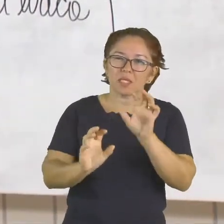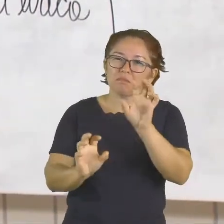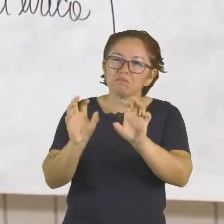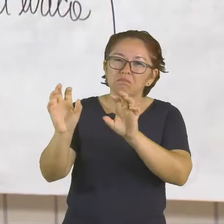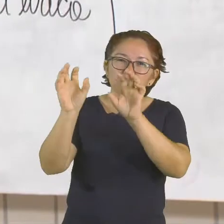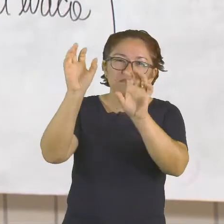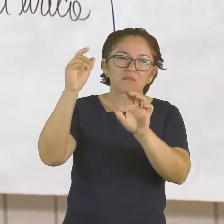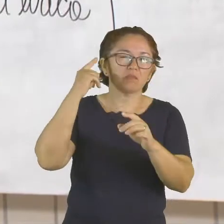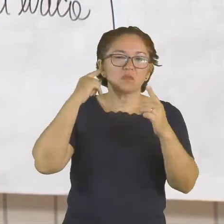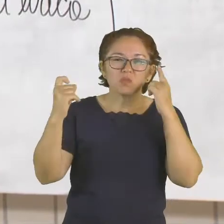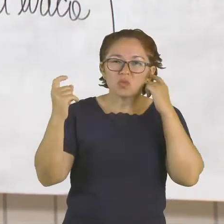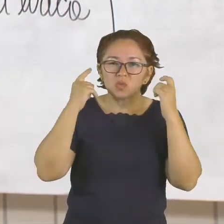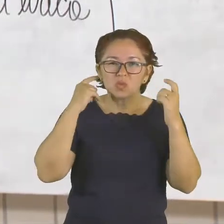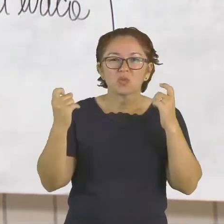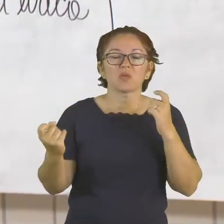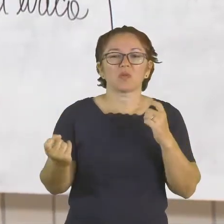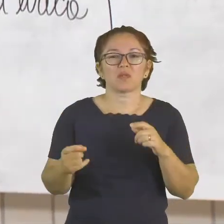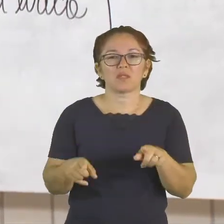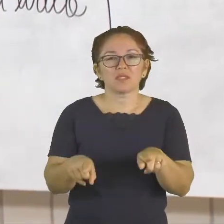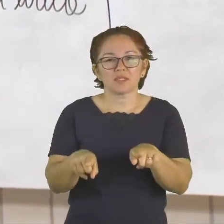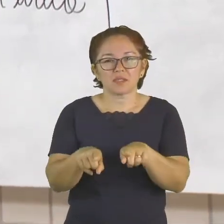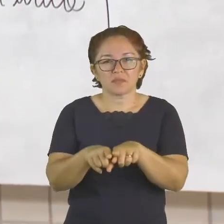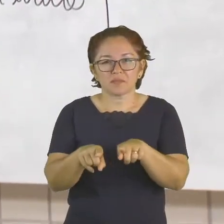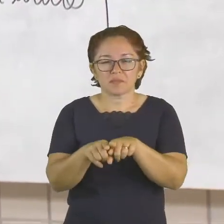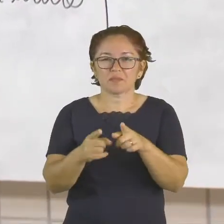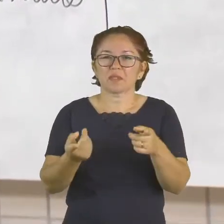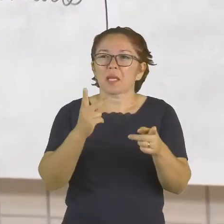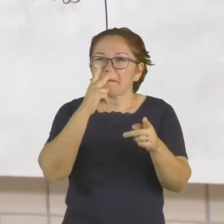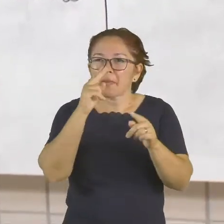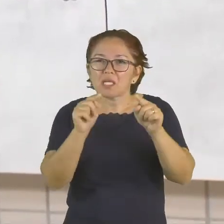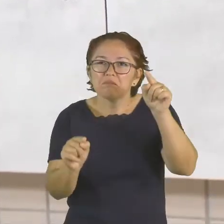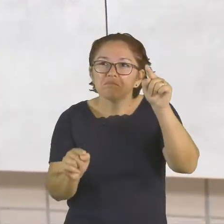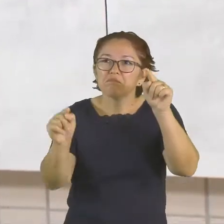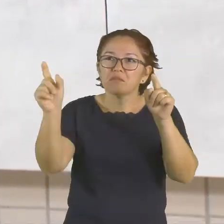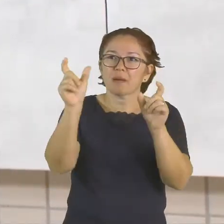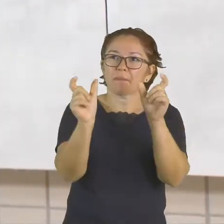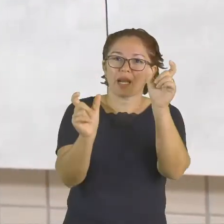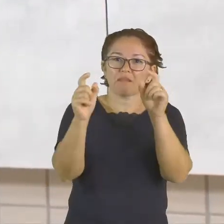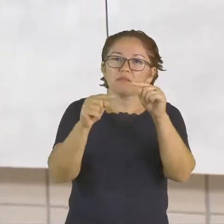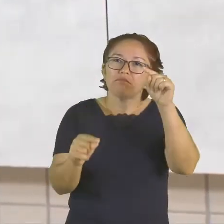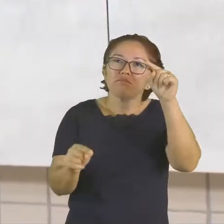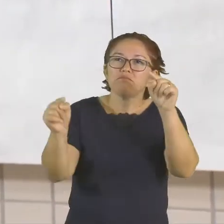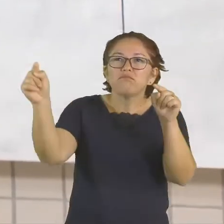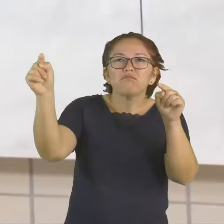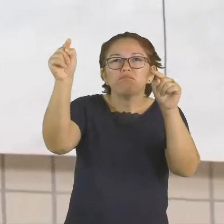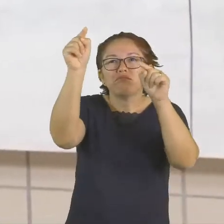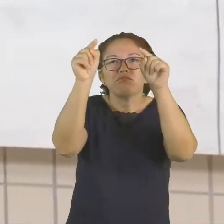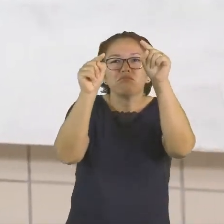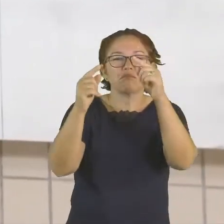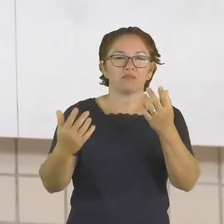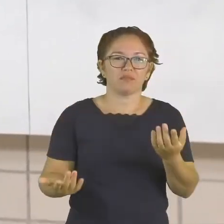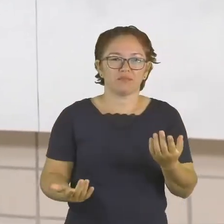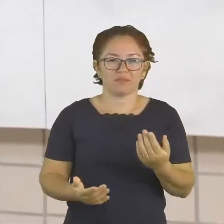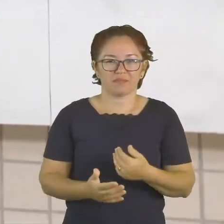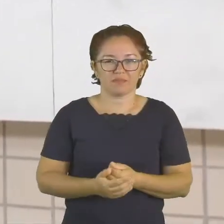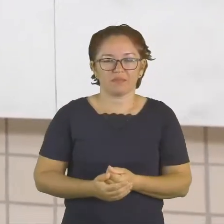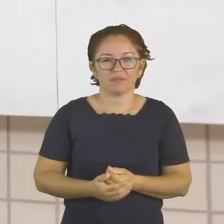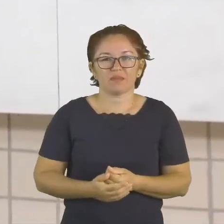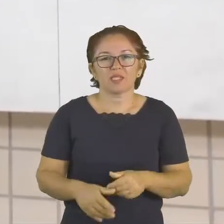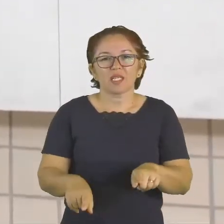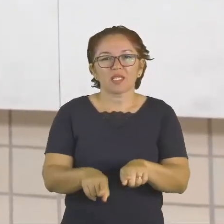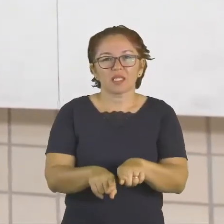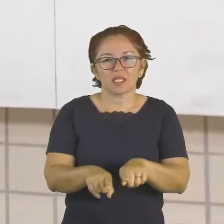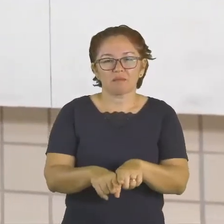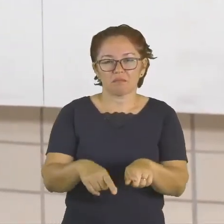aspectos geométricos, desaparecimento do eu lírico. Então, todas essas características estão presentes